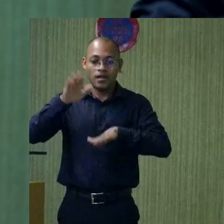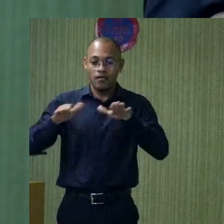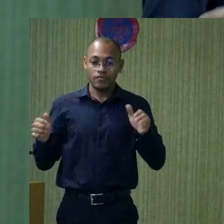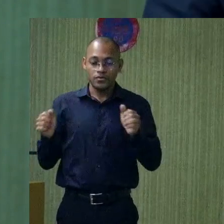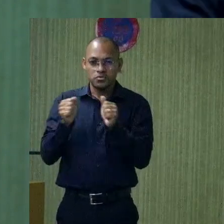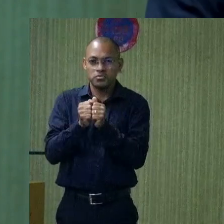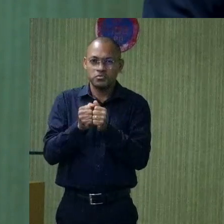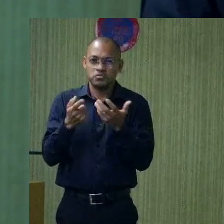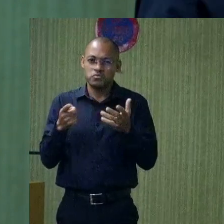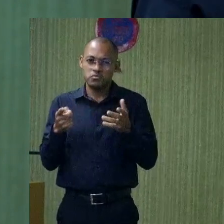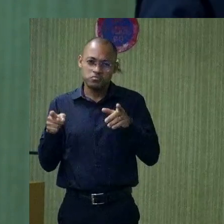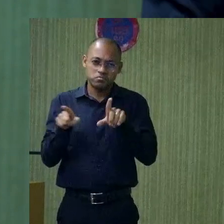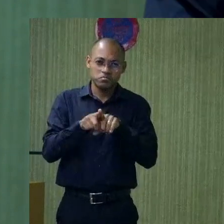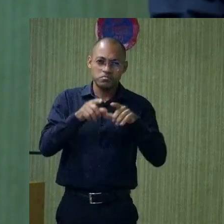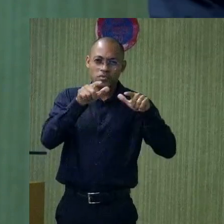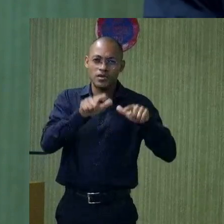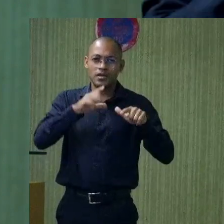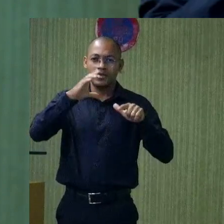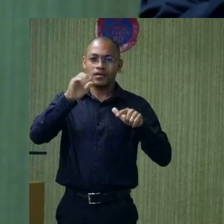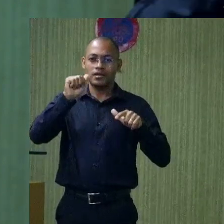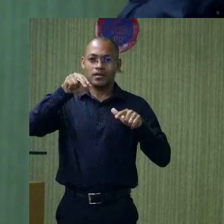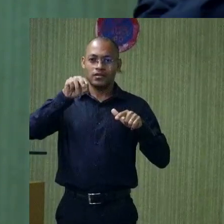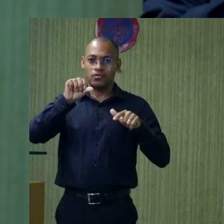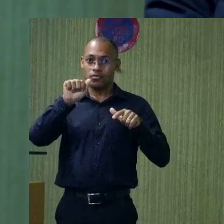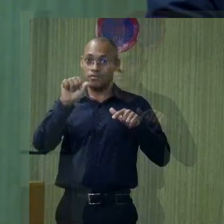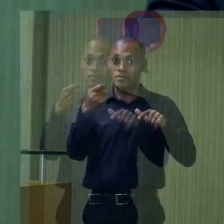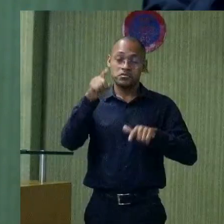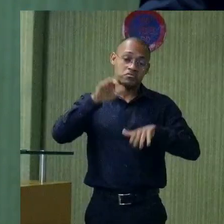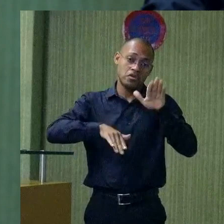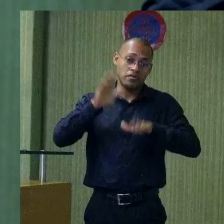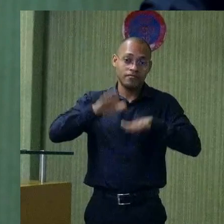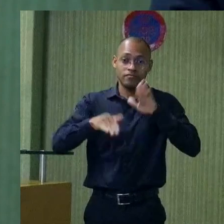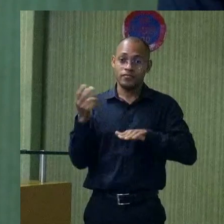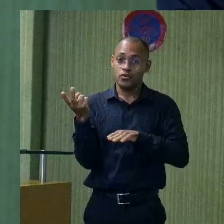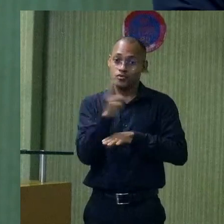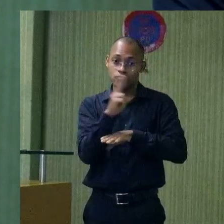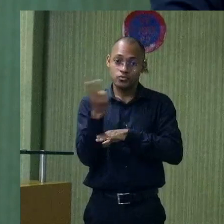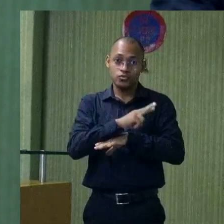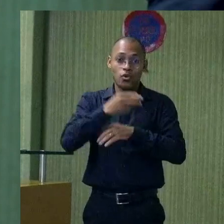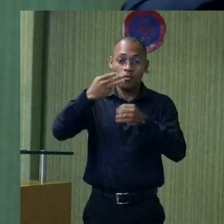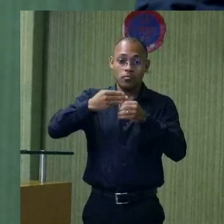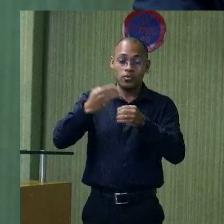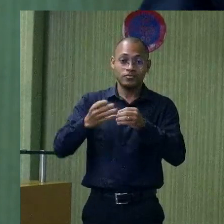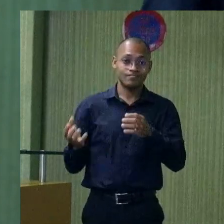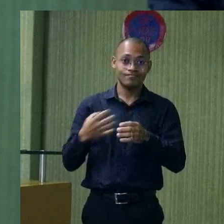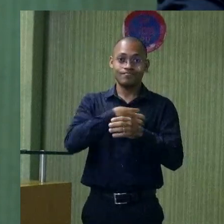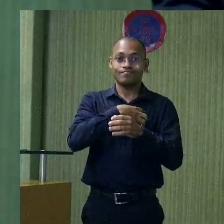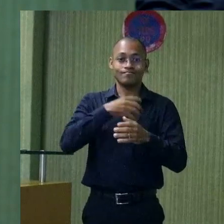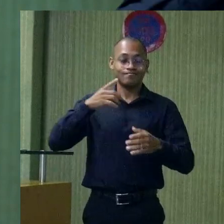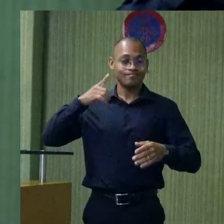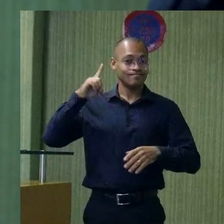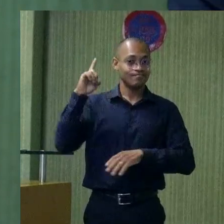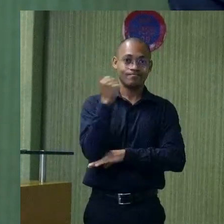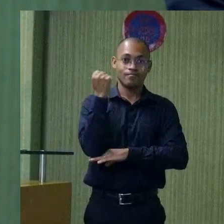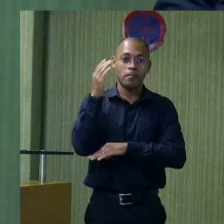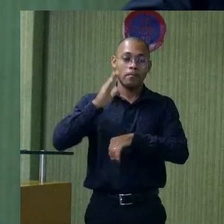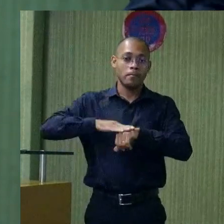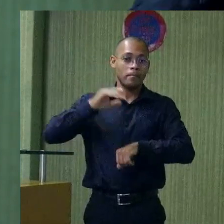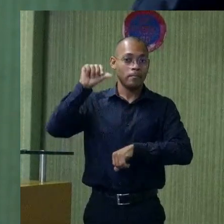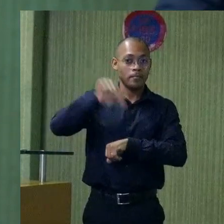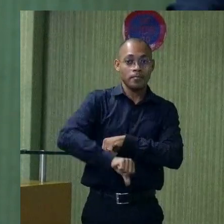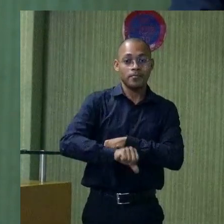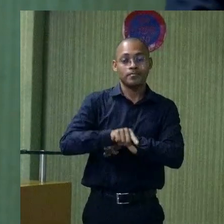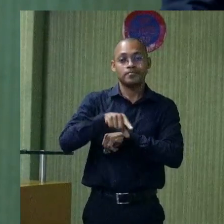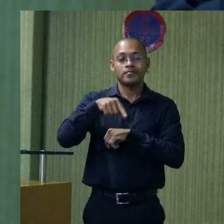Canoas nesse evento climático foram as os dois municípios mais impactados no nosso estado Então são dificuldades